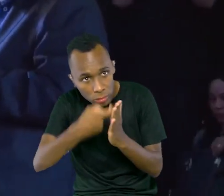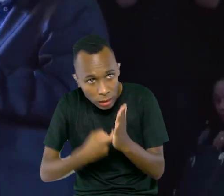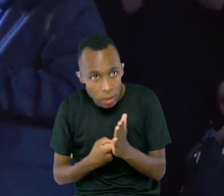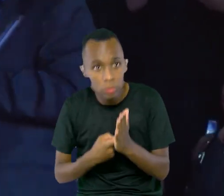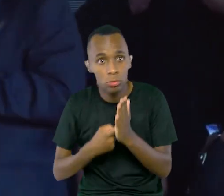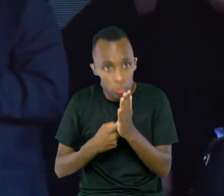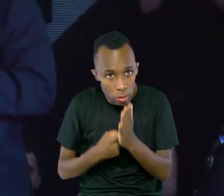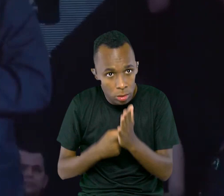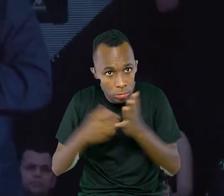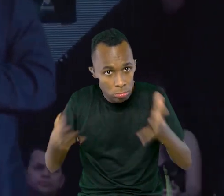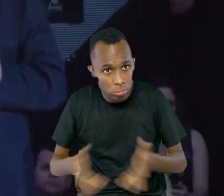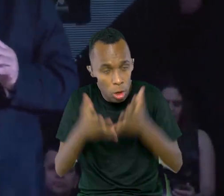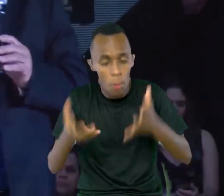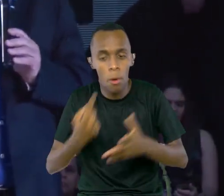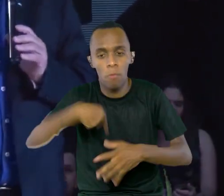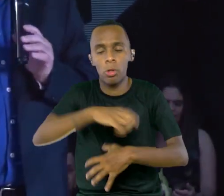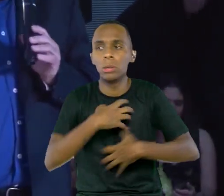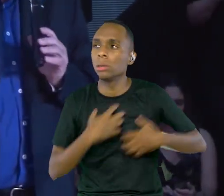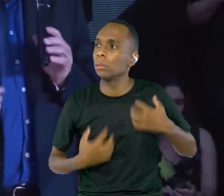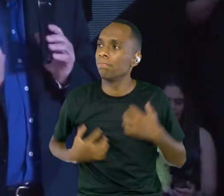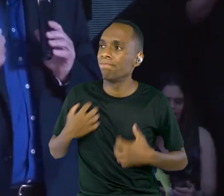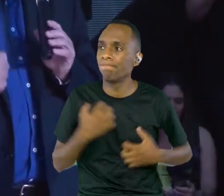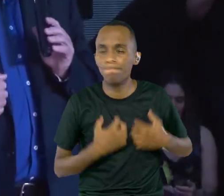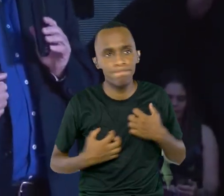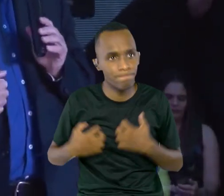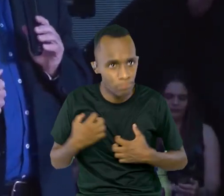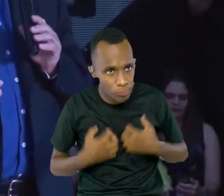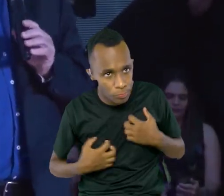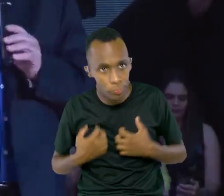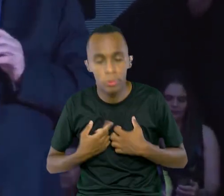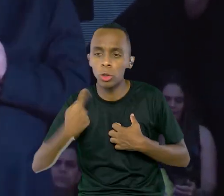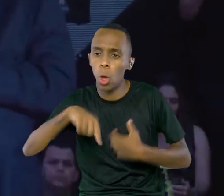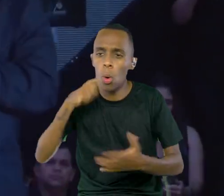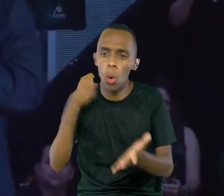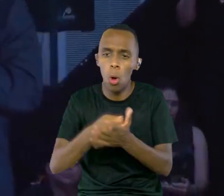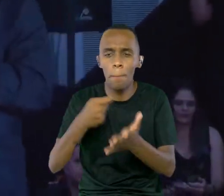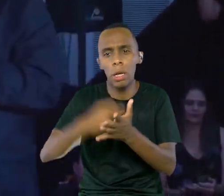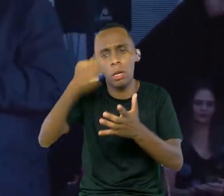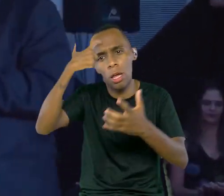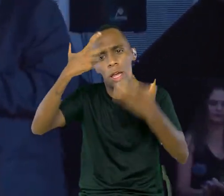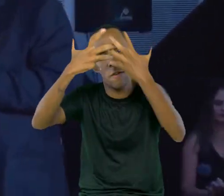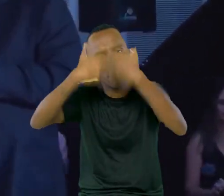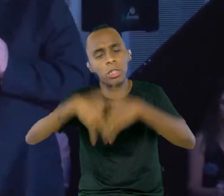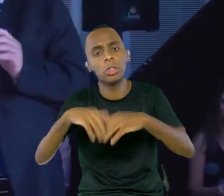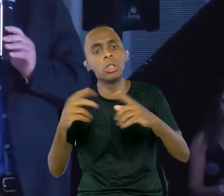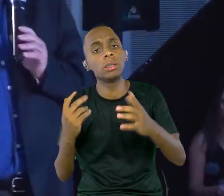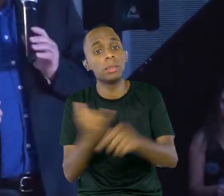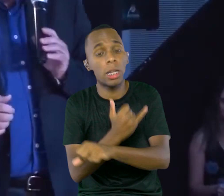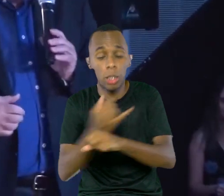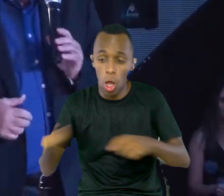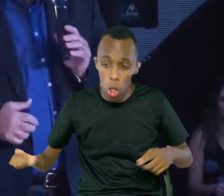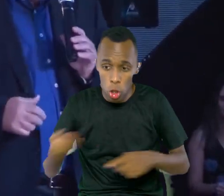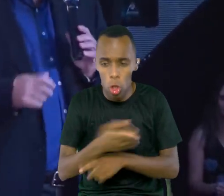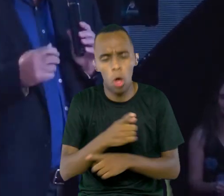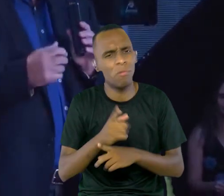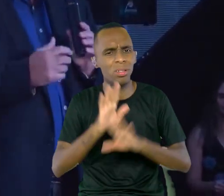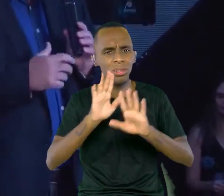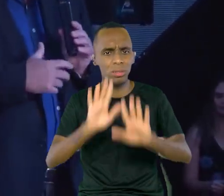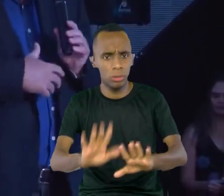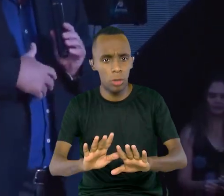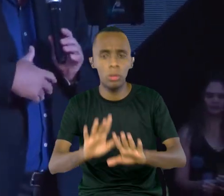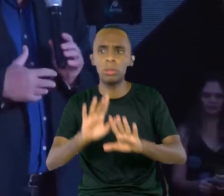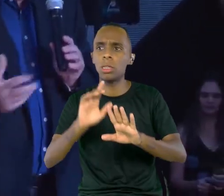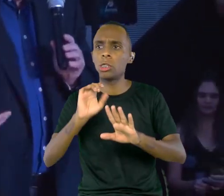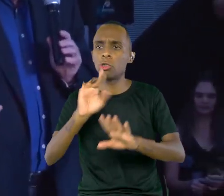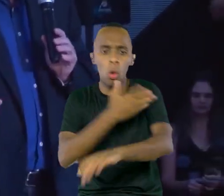poemas, textos que provocam em nós um incômodo. Isto é, nos obrigam a pensar de outro modo, fazem com que a